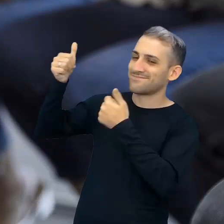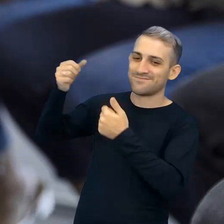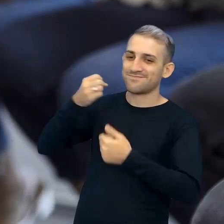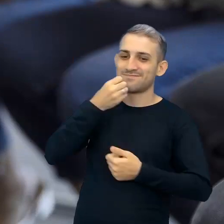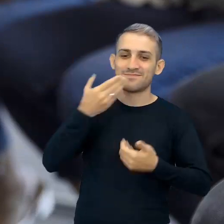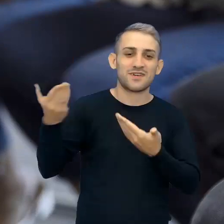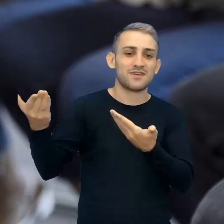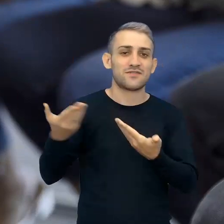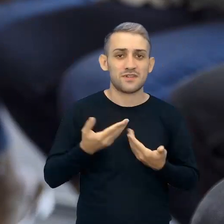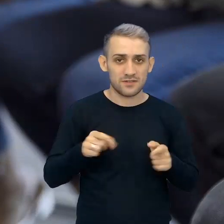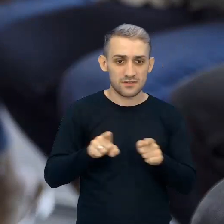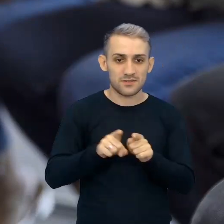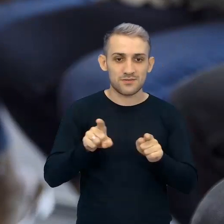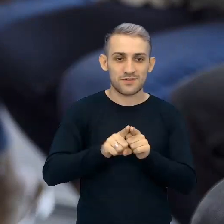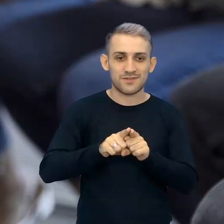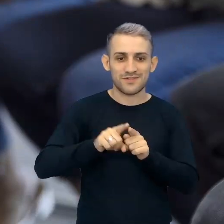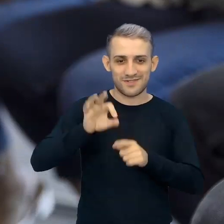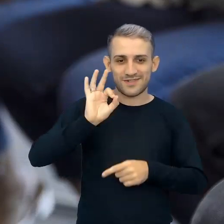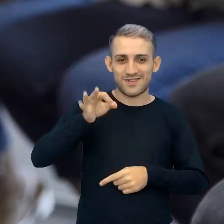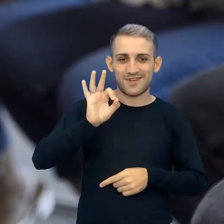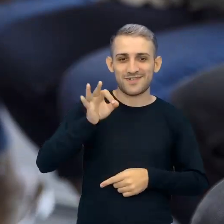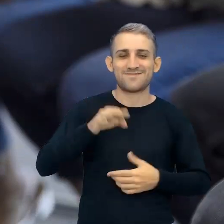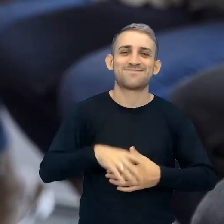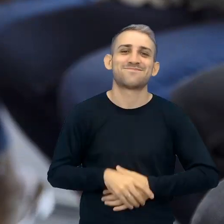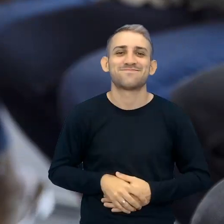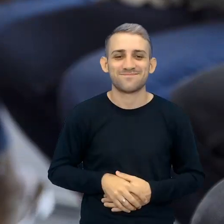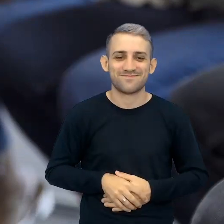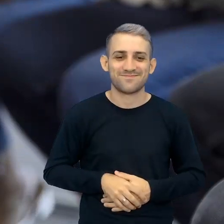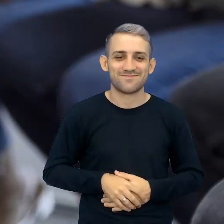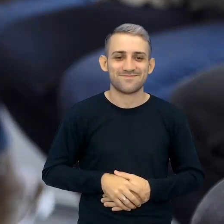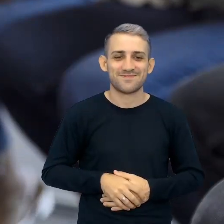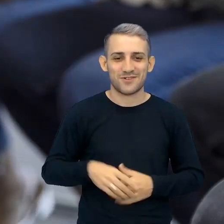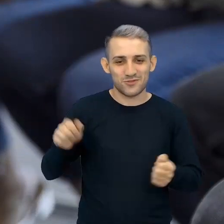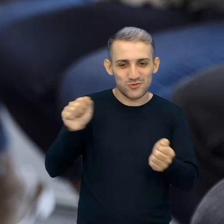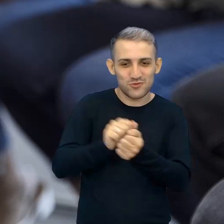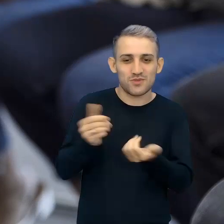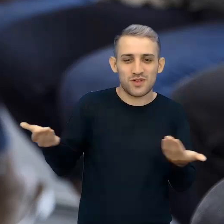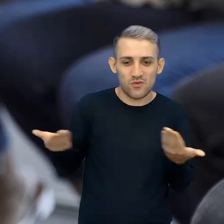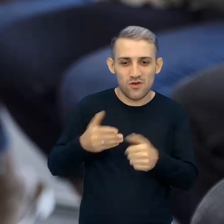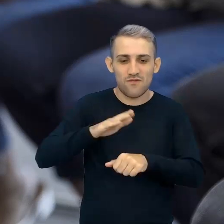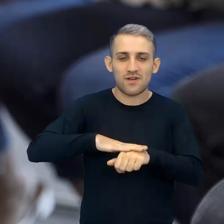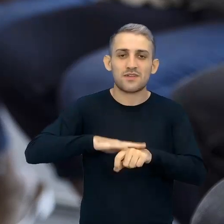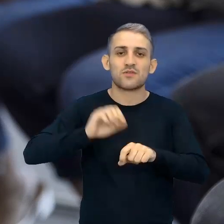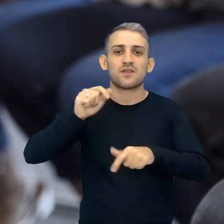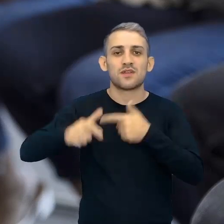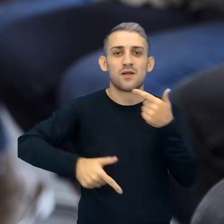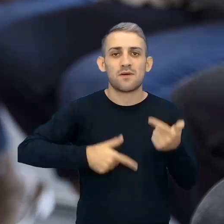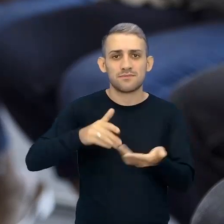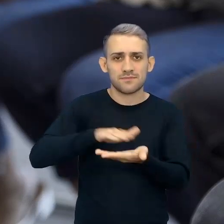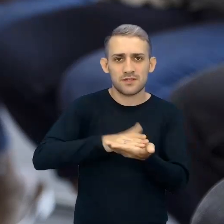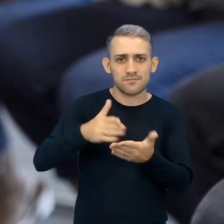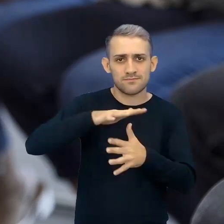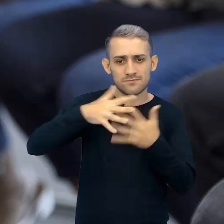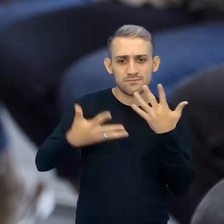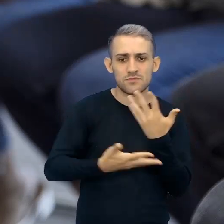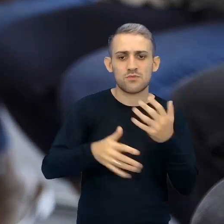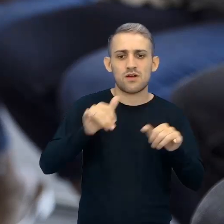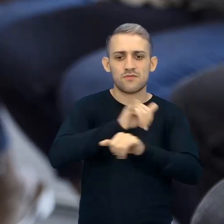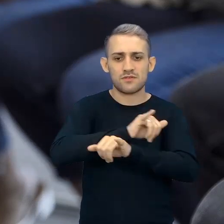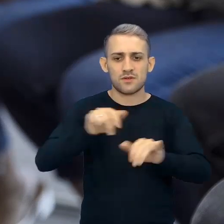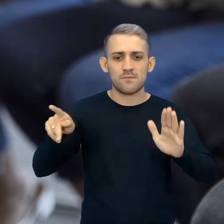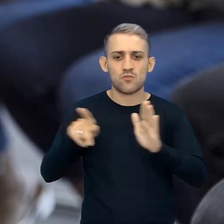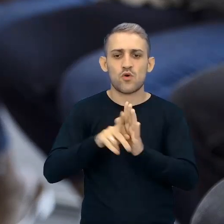bem-vindo, Laércio. É Laércio, não é Laércio 1 não, tá? Ele tá comigo aqui fazendo esse trabalho de comunicar com aqueles